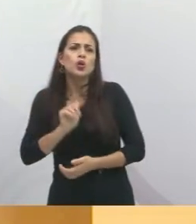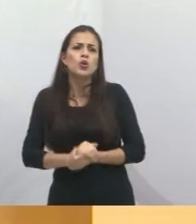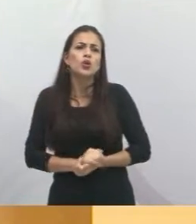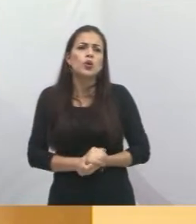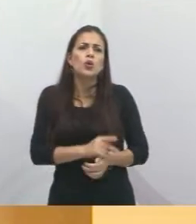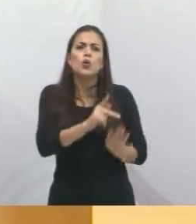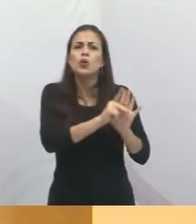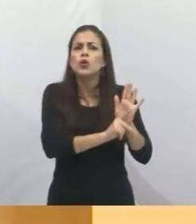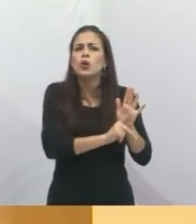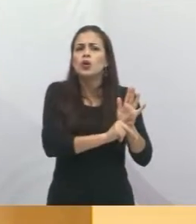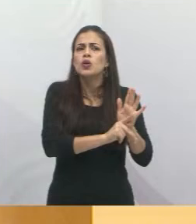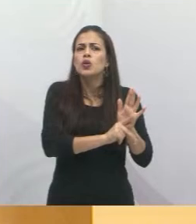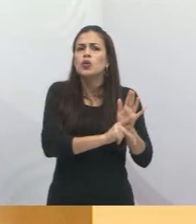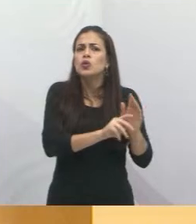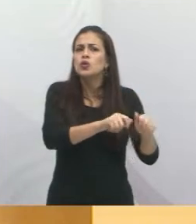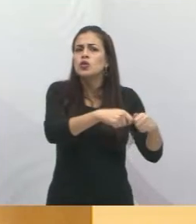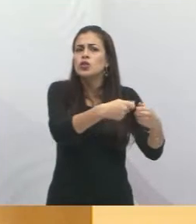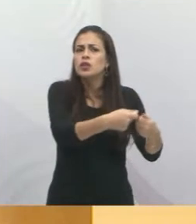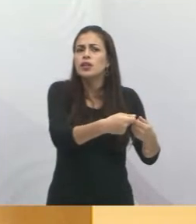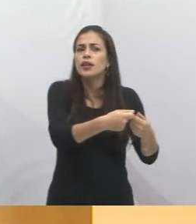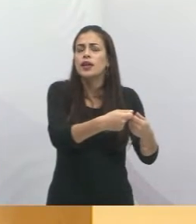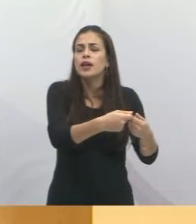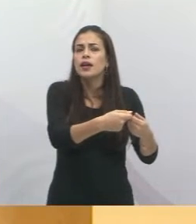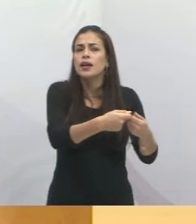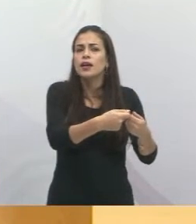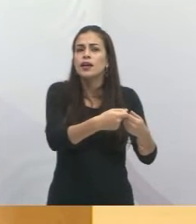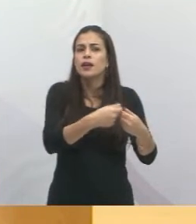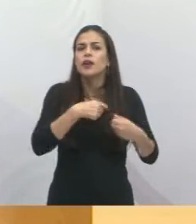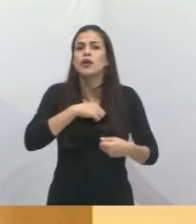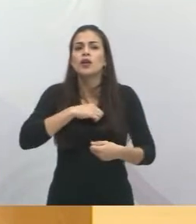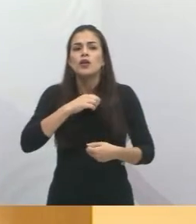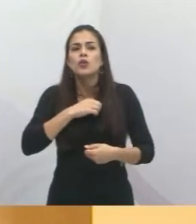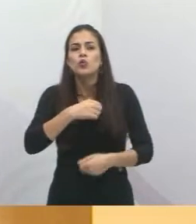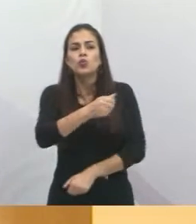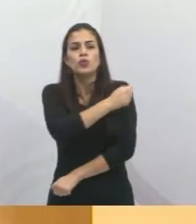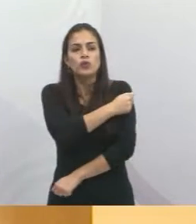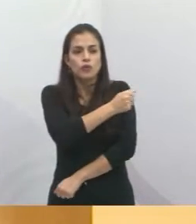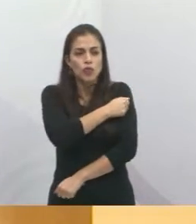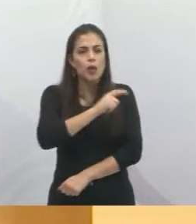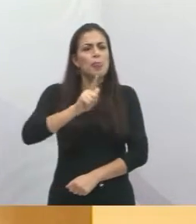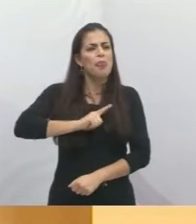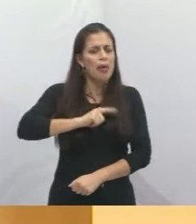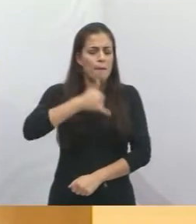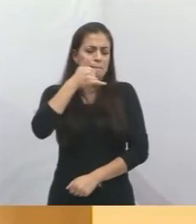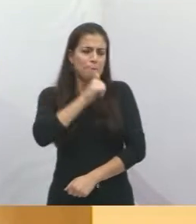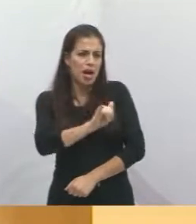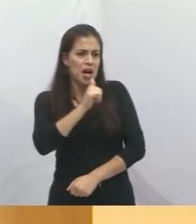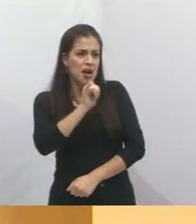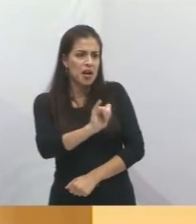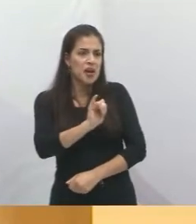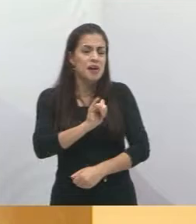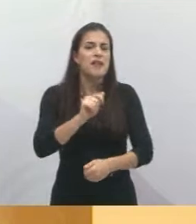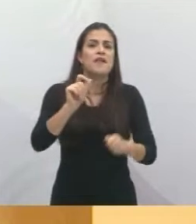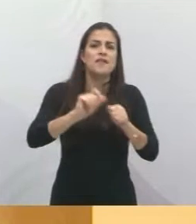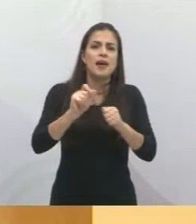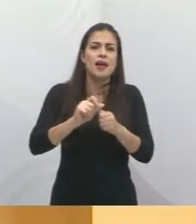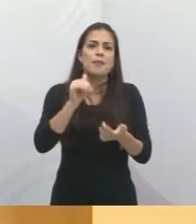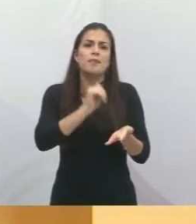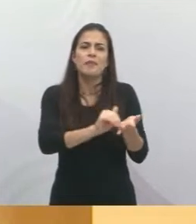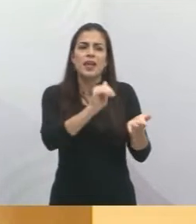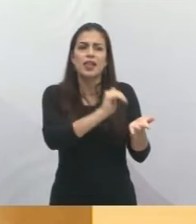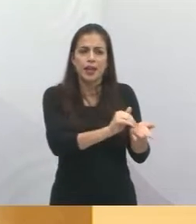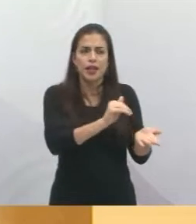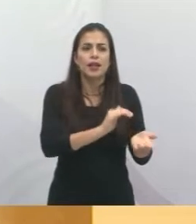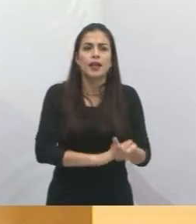de entrega desses uniformes, eles foram notificados, tem todas as notificações feitas pela secretária,